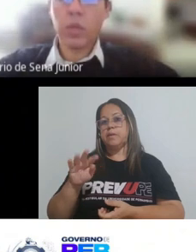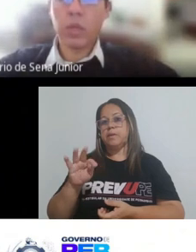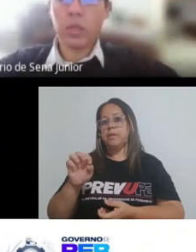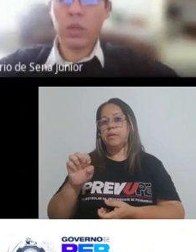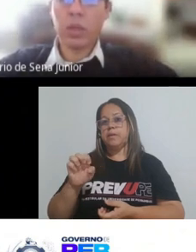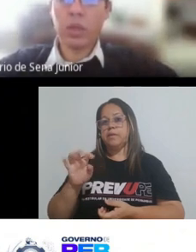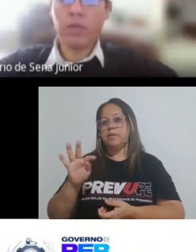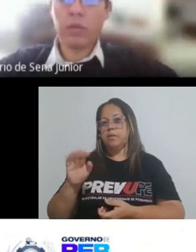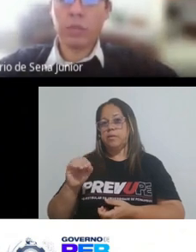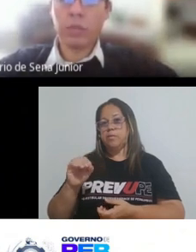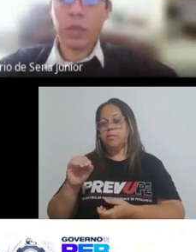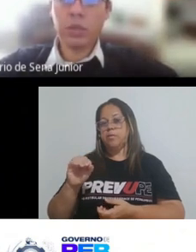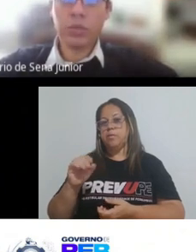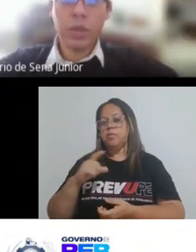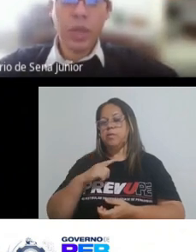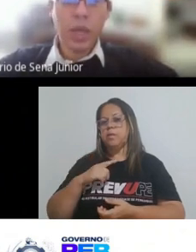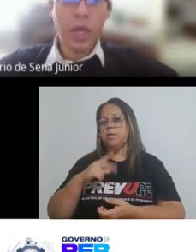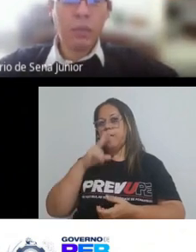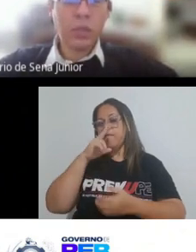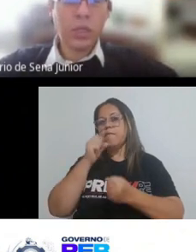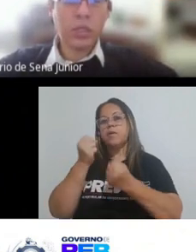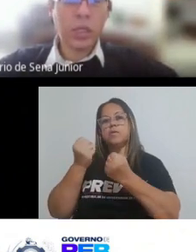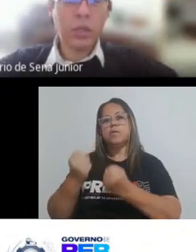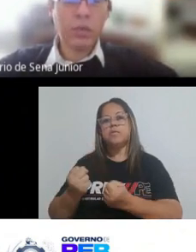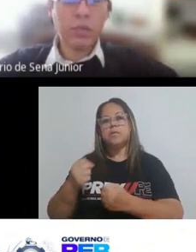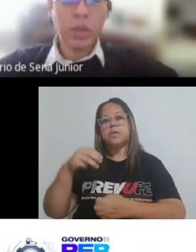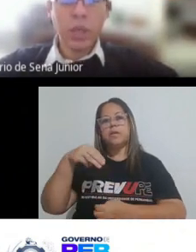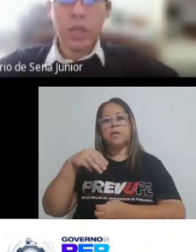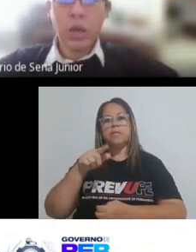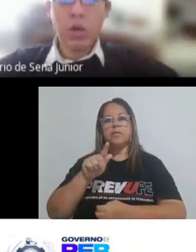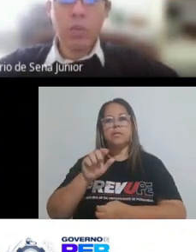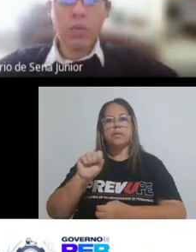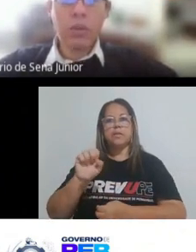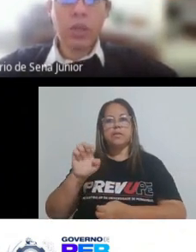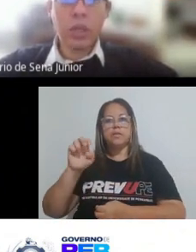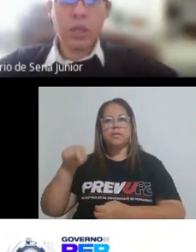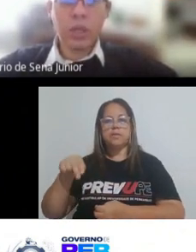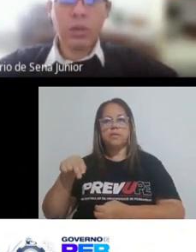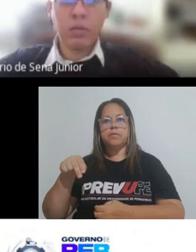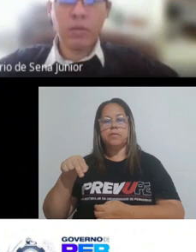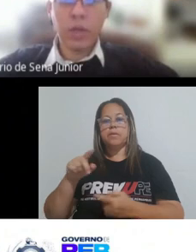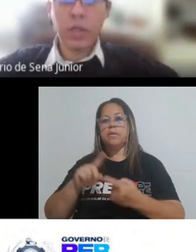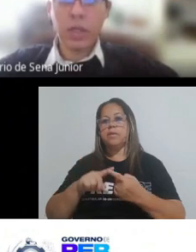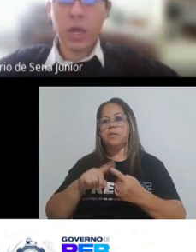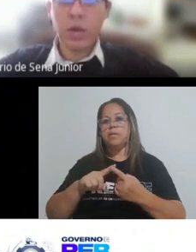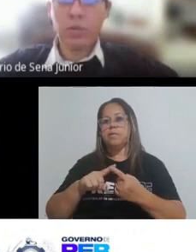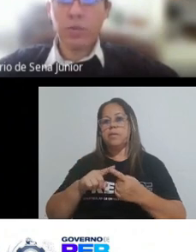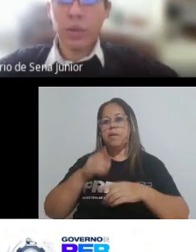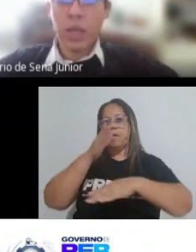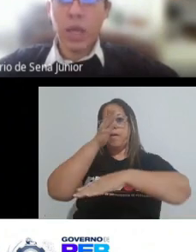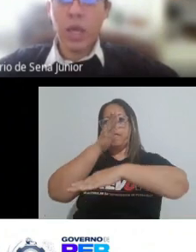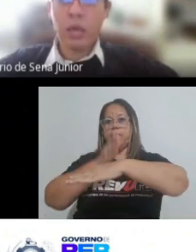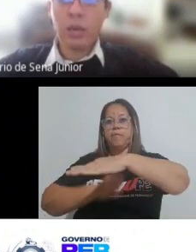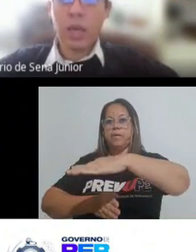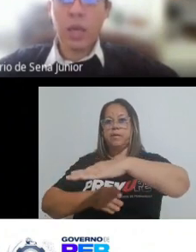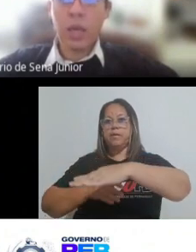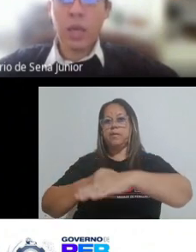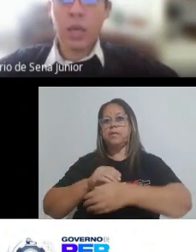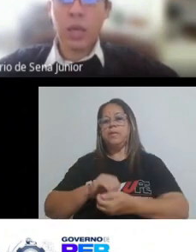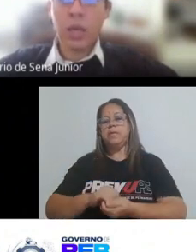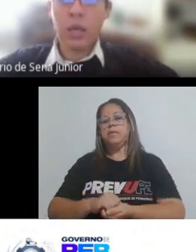componente dentro da força peso é MG seno e a componente vertical é